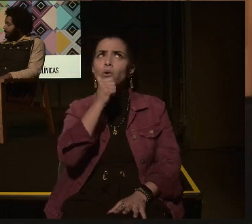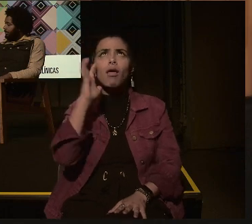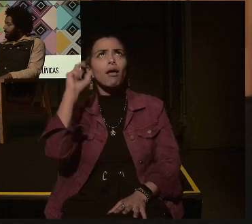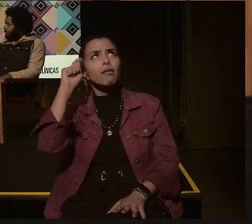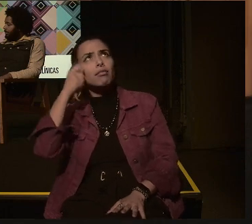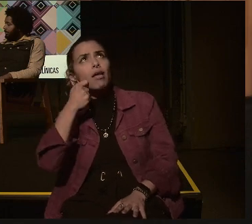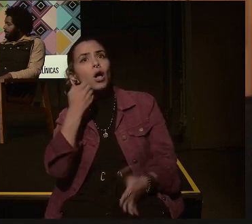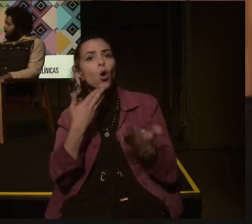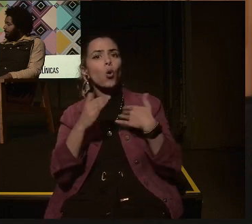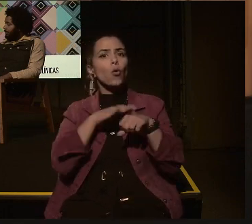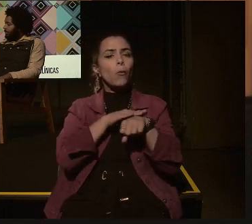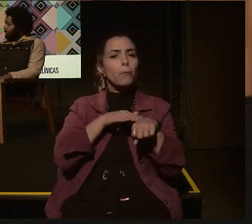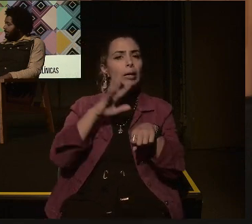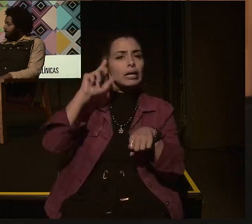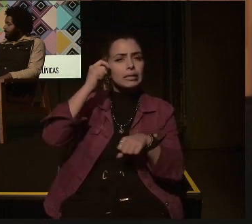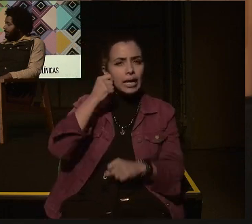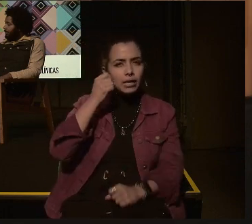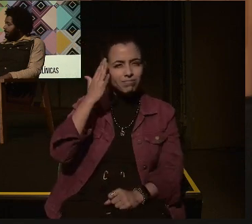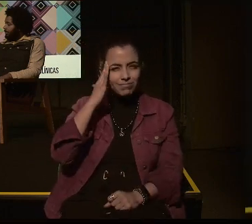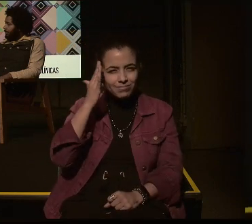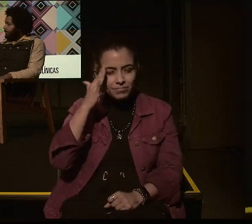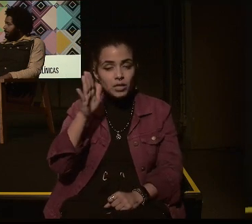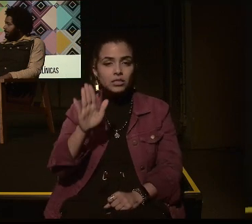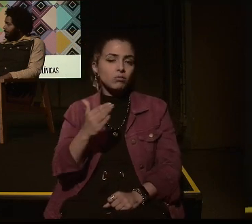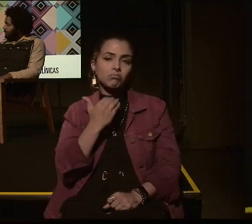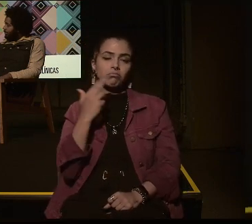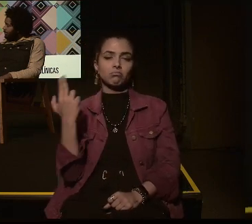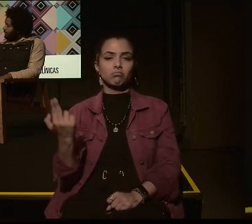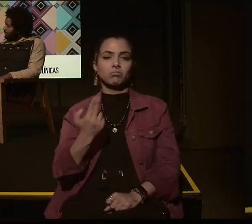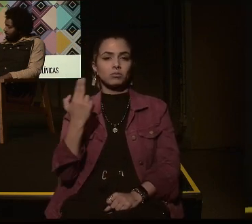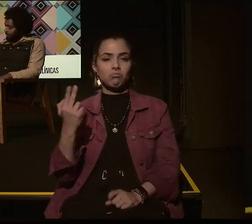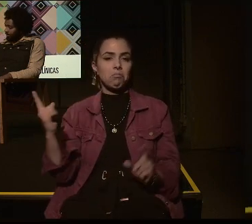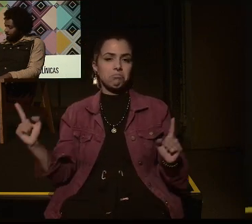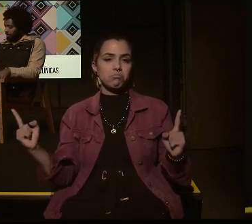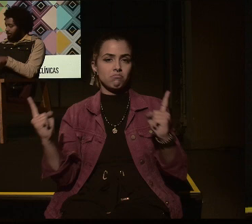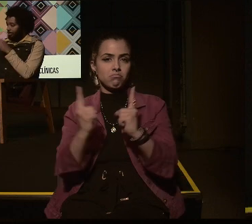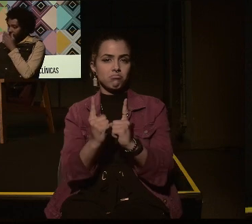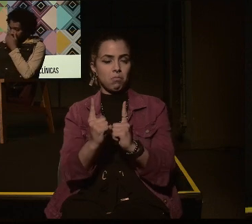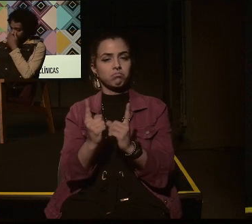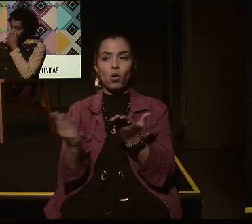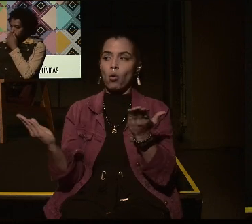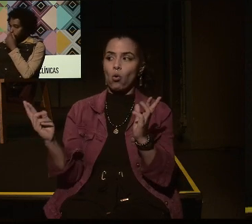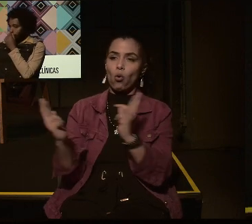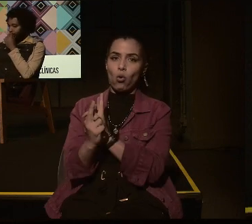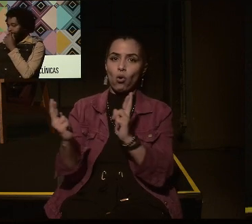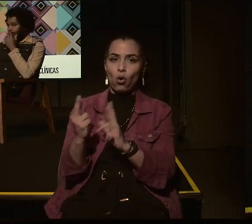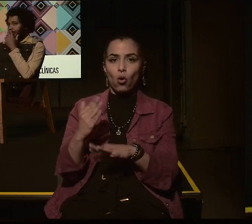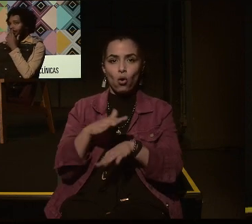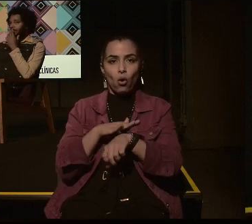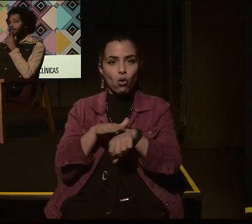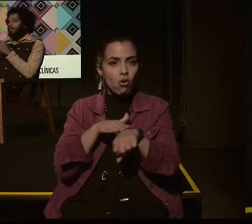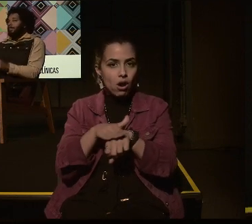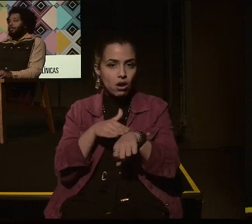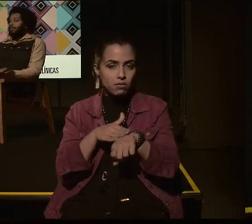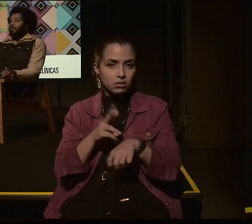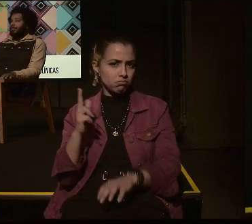não é essa. A questão é que não adiantava eles dois estarem numa relação